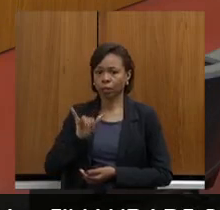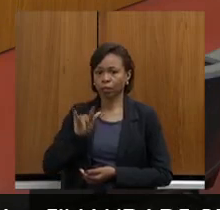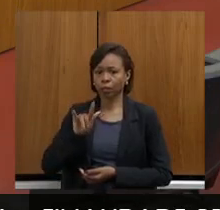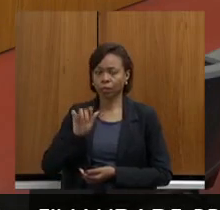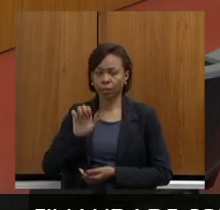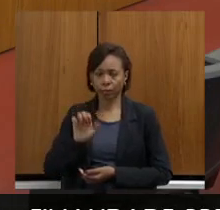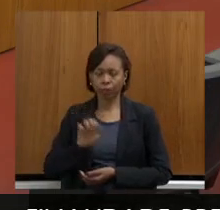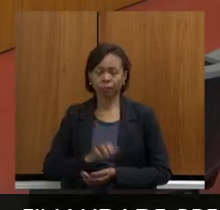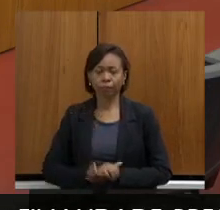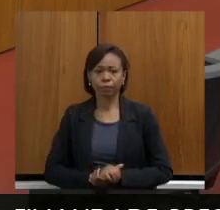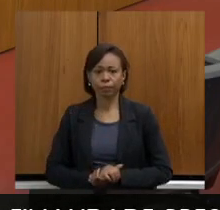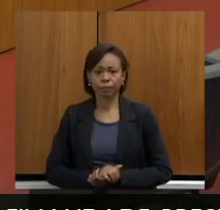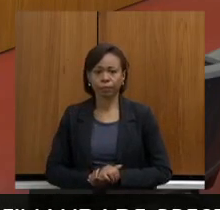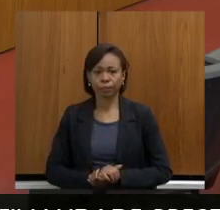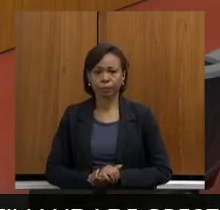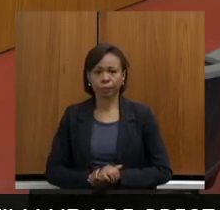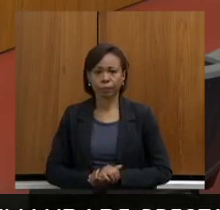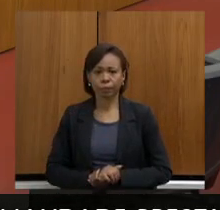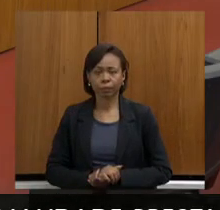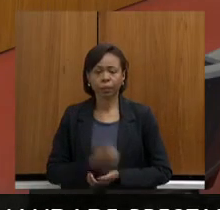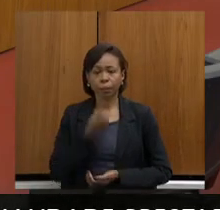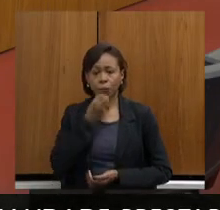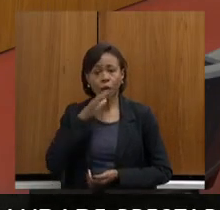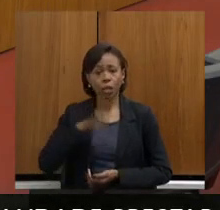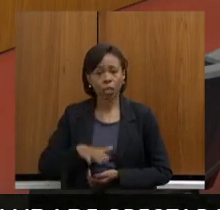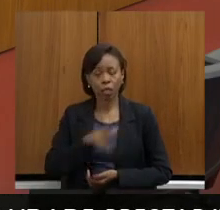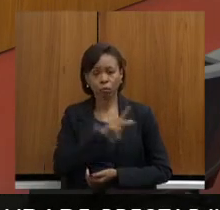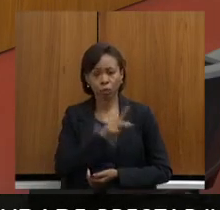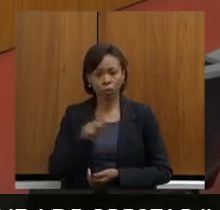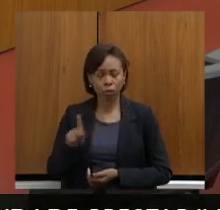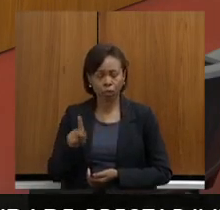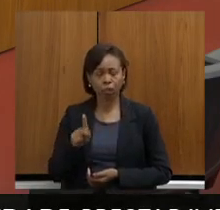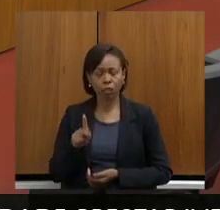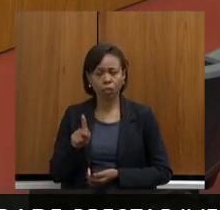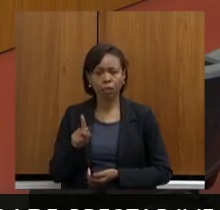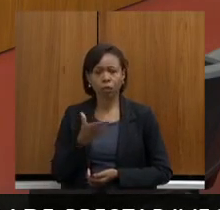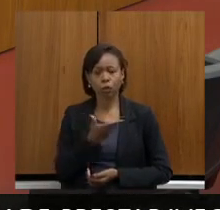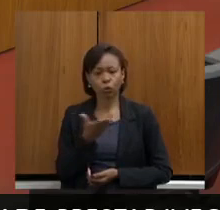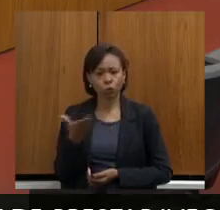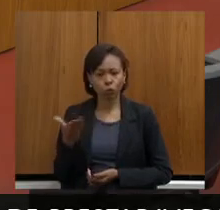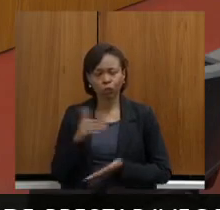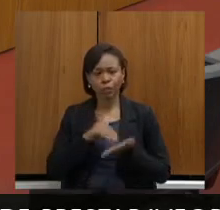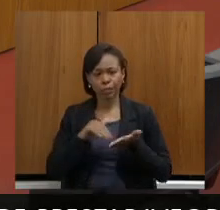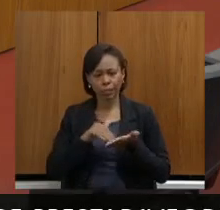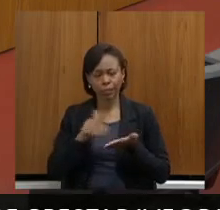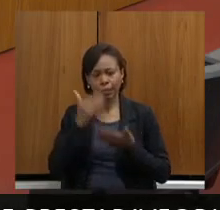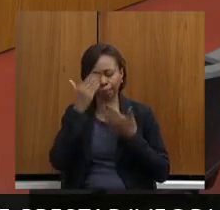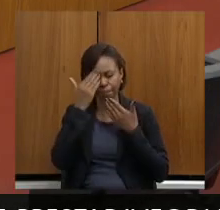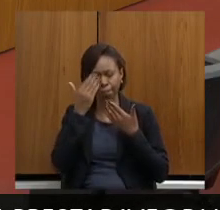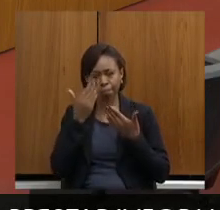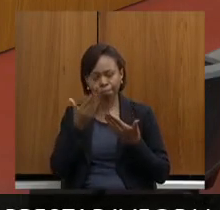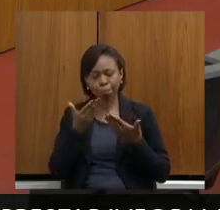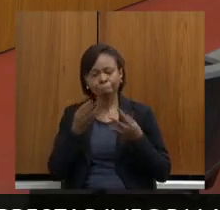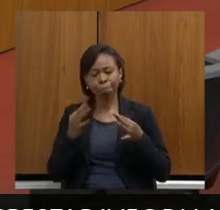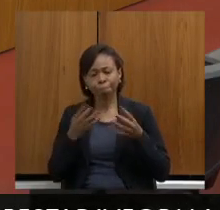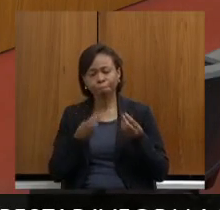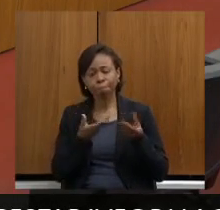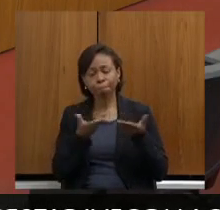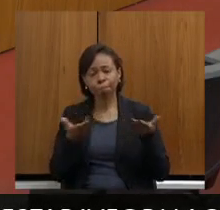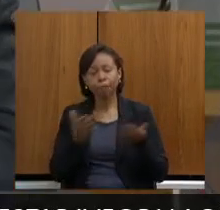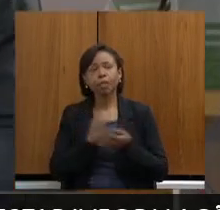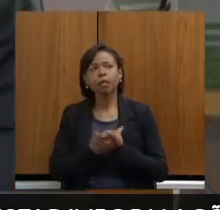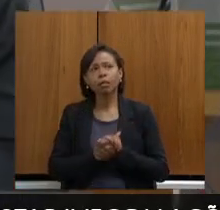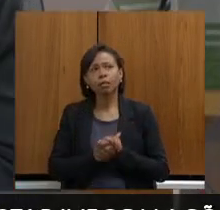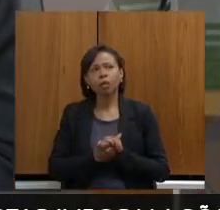Oi boa tarde Seu Presidente Muito obrigado pesada secretária seus Deputados a secretária fala por último